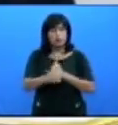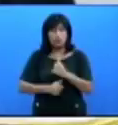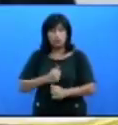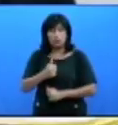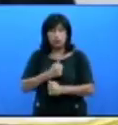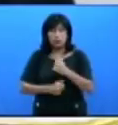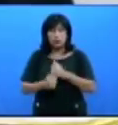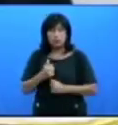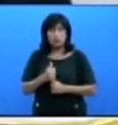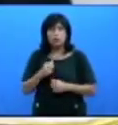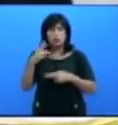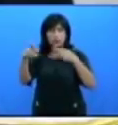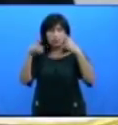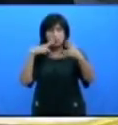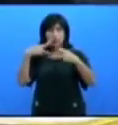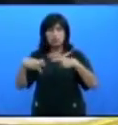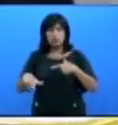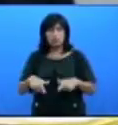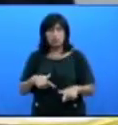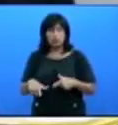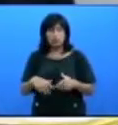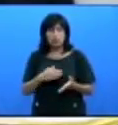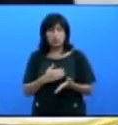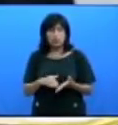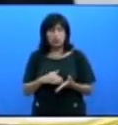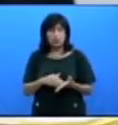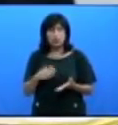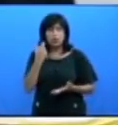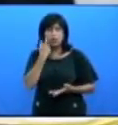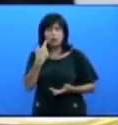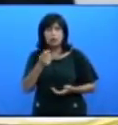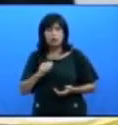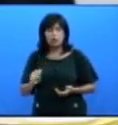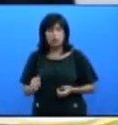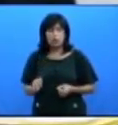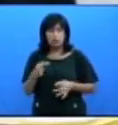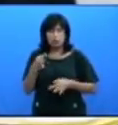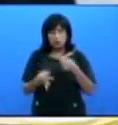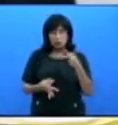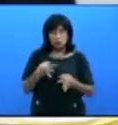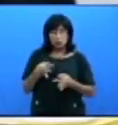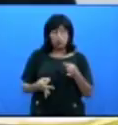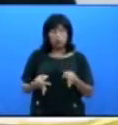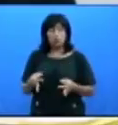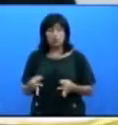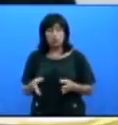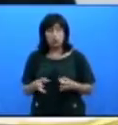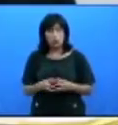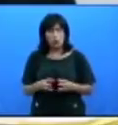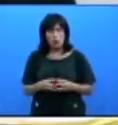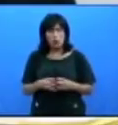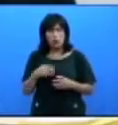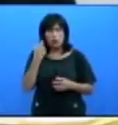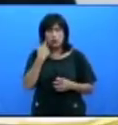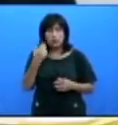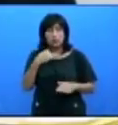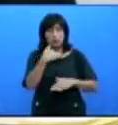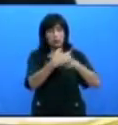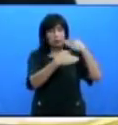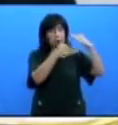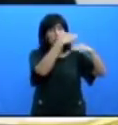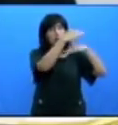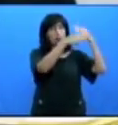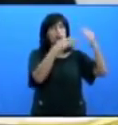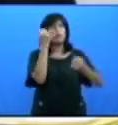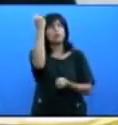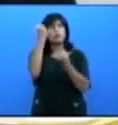e Relações do Trabalho, Secretaria Municipal dos Assuntos Jurídicos e Conselho Municipal de Desenvolvimento